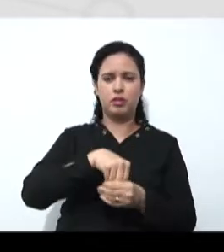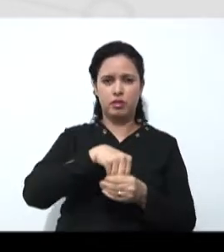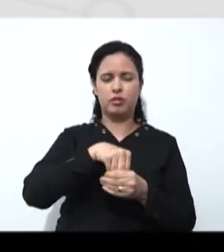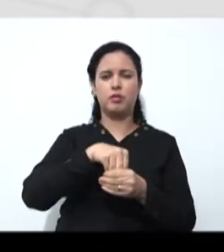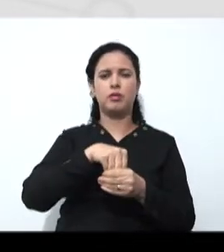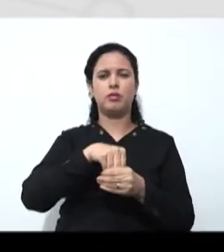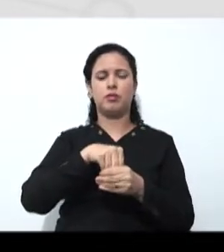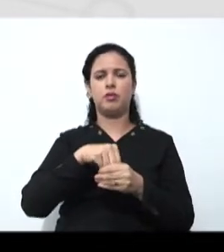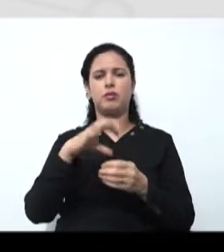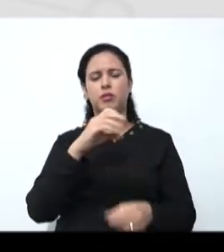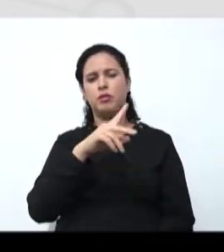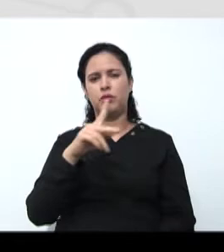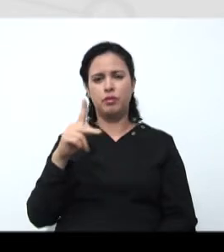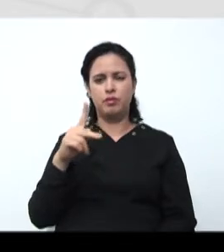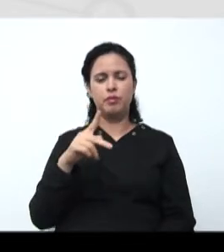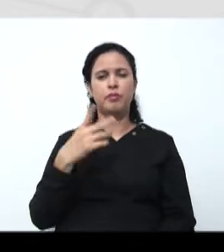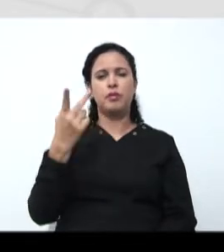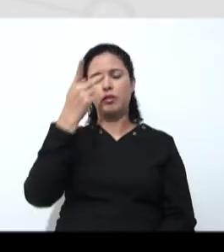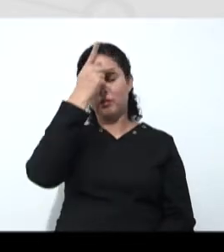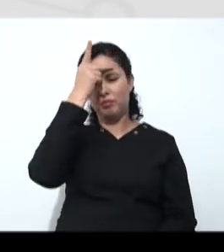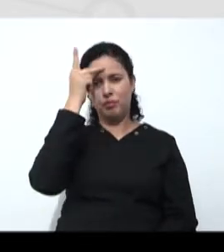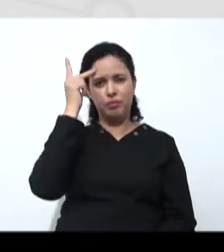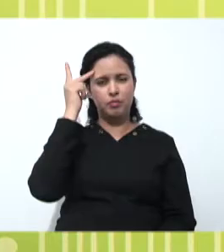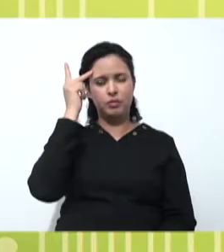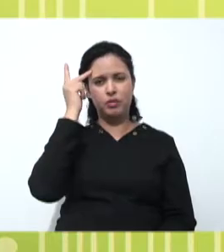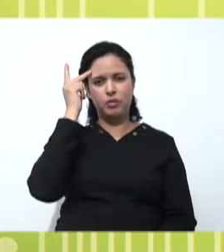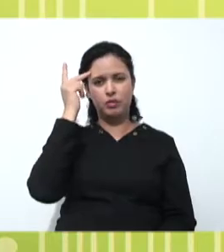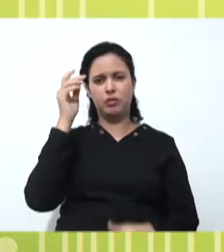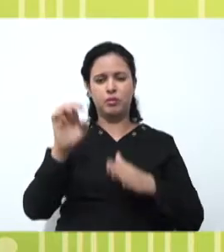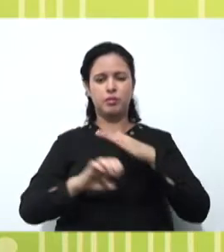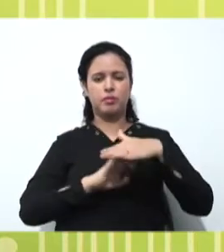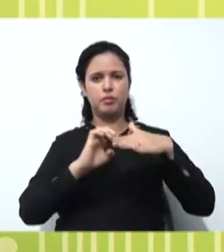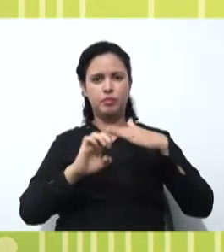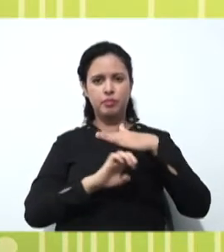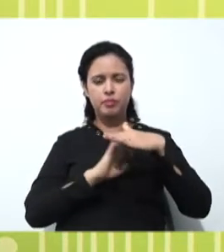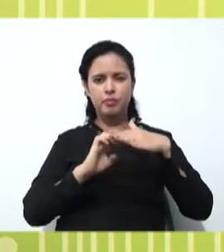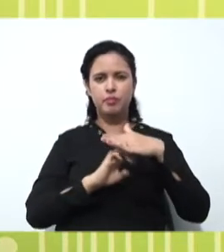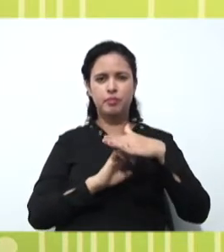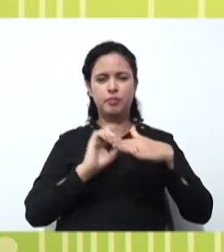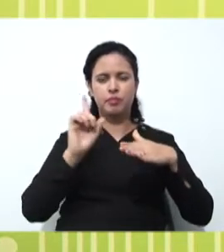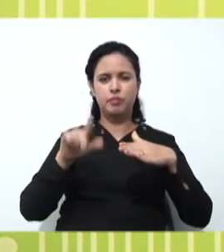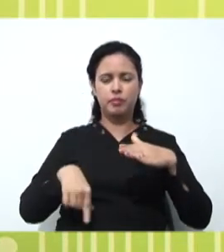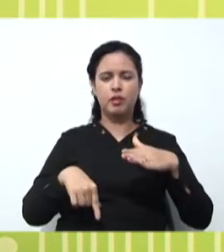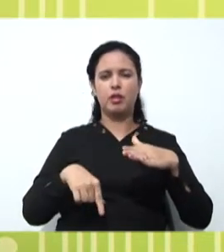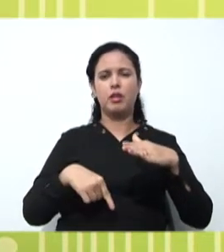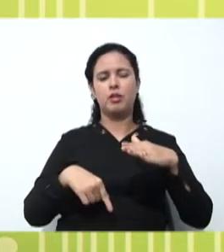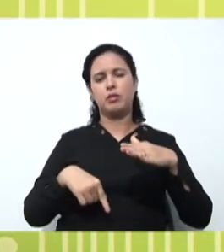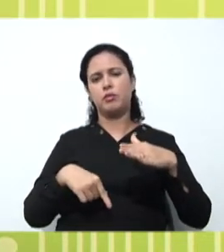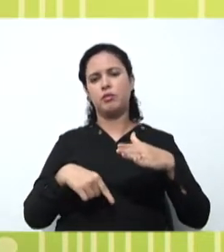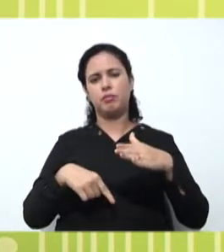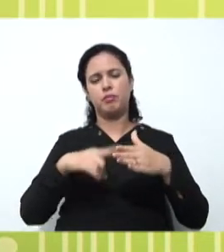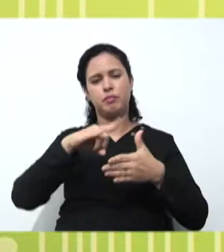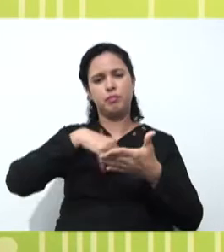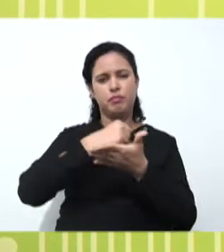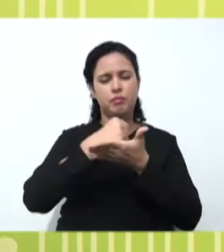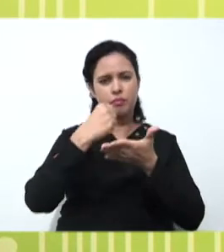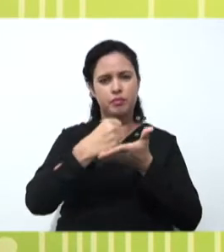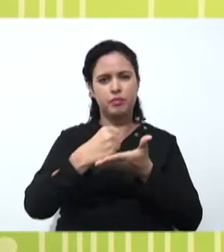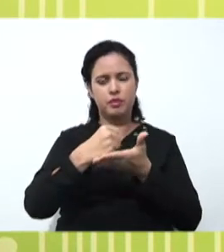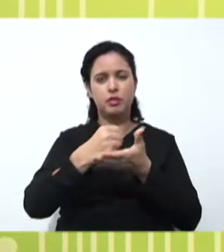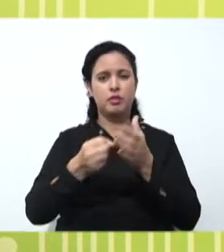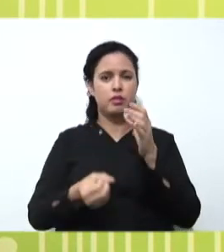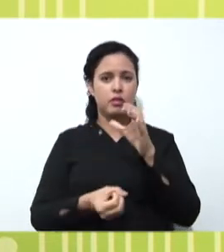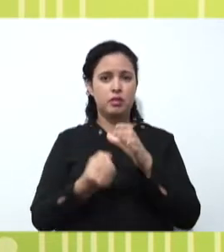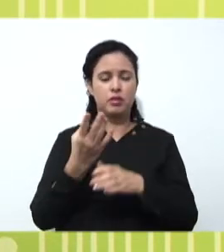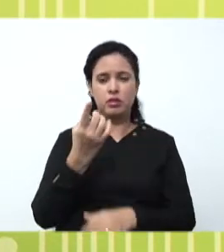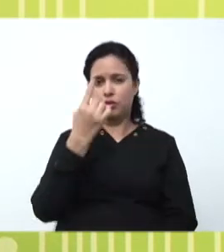que aconteça, né? Então, quando a pessoa está numa empresa também de forma empregada e cria, inova dentro daquela empresa,